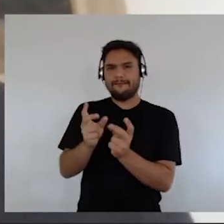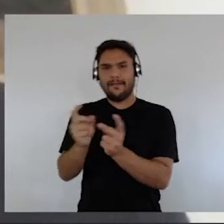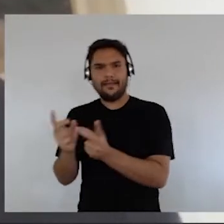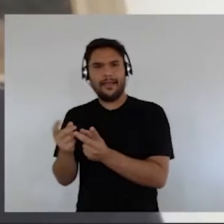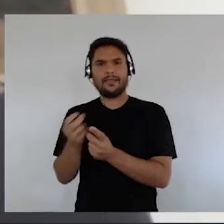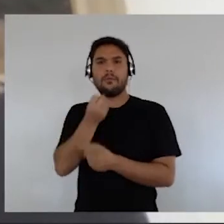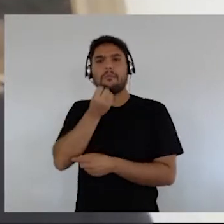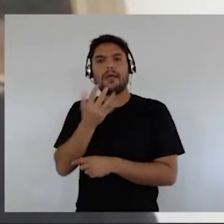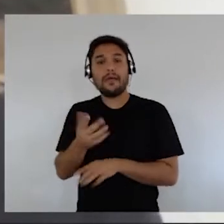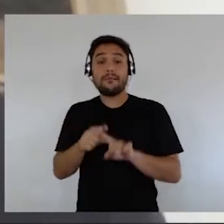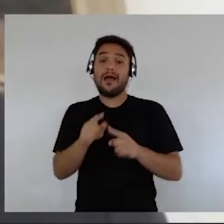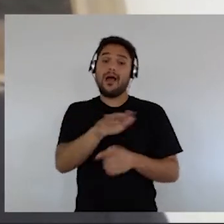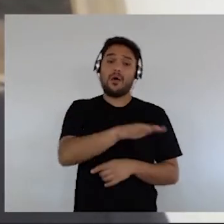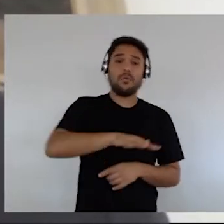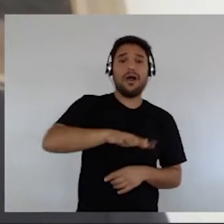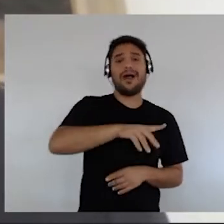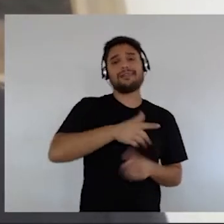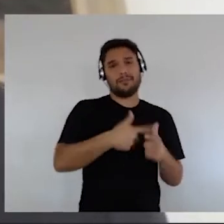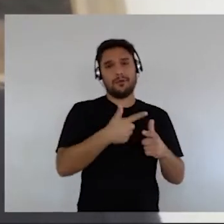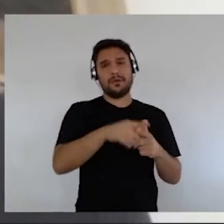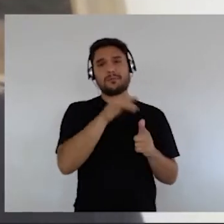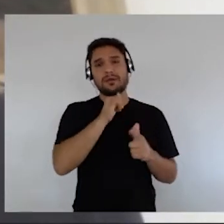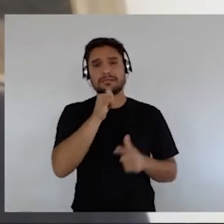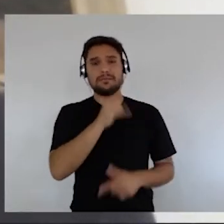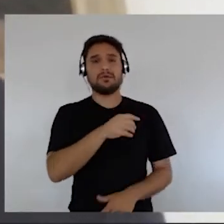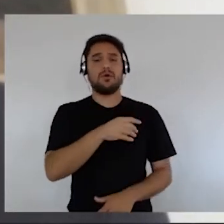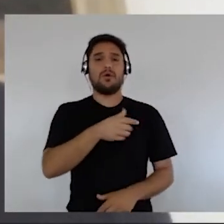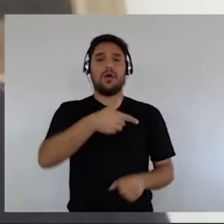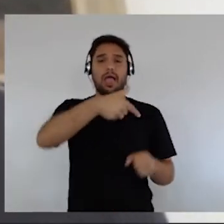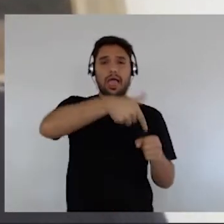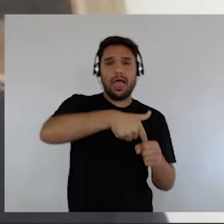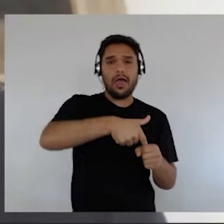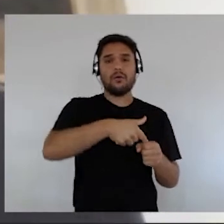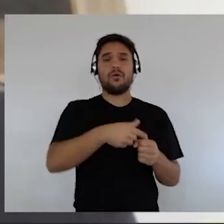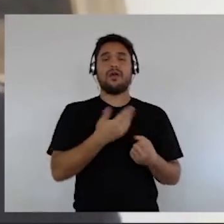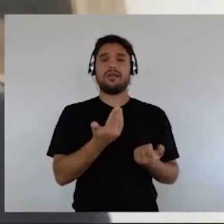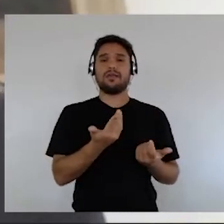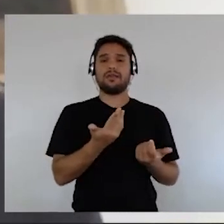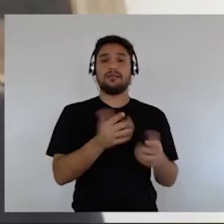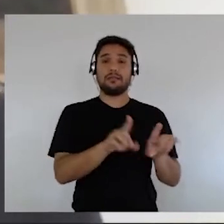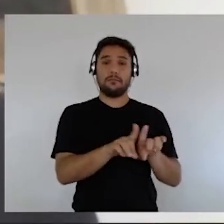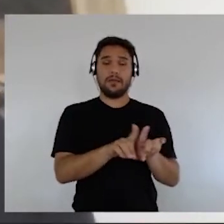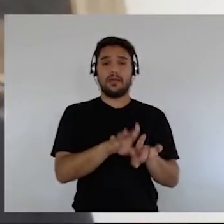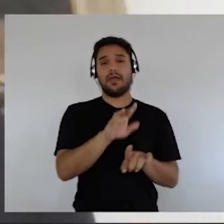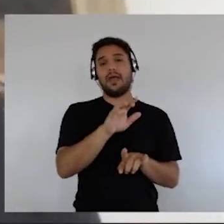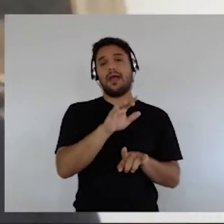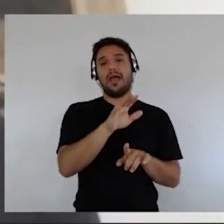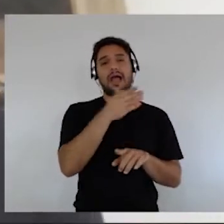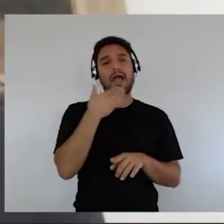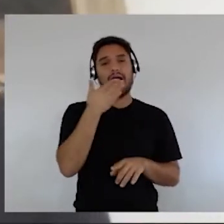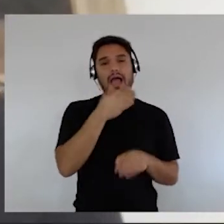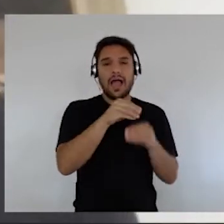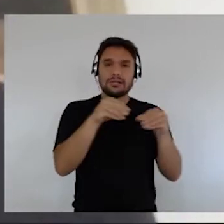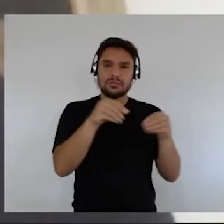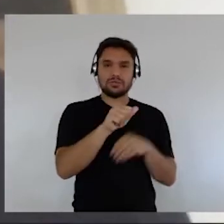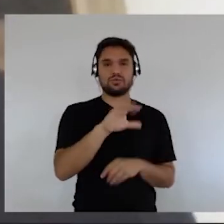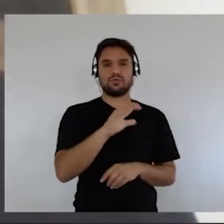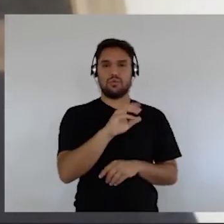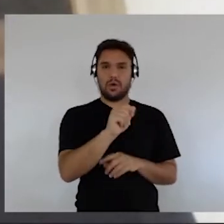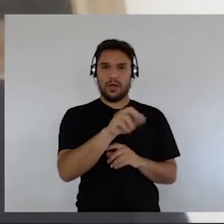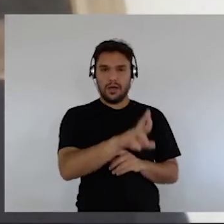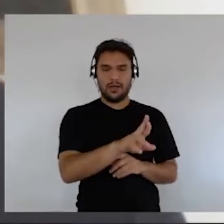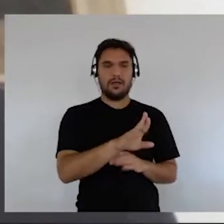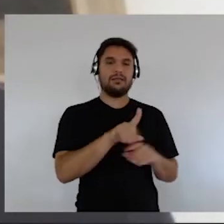aí com grandes problemas, como é o mercado de álcool e açúcar e alguns outros. Eu vou falar um